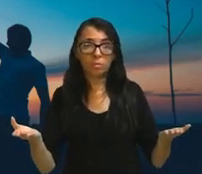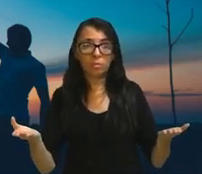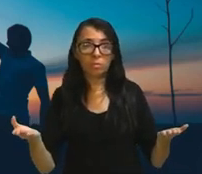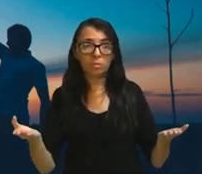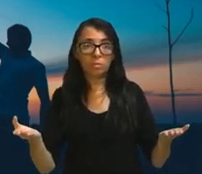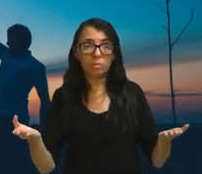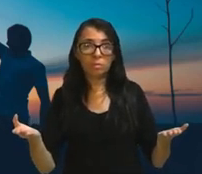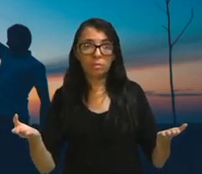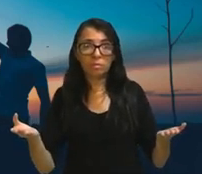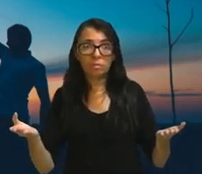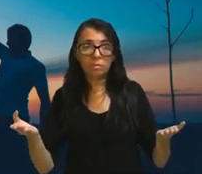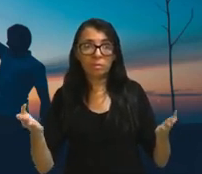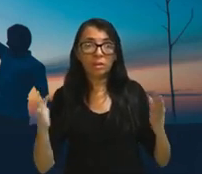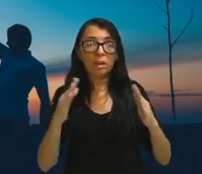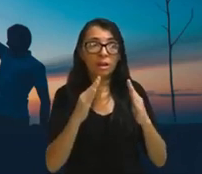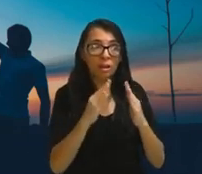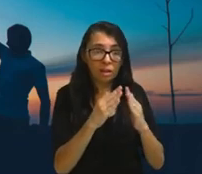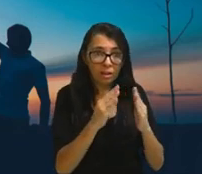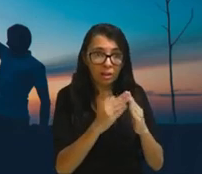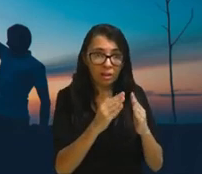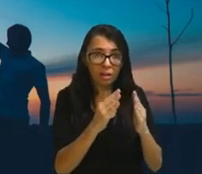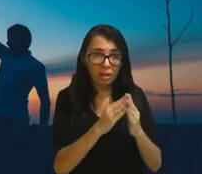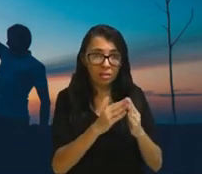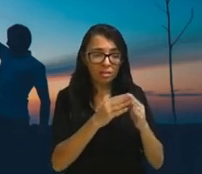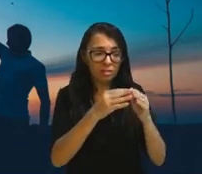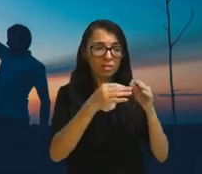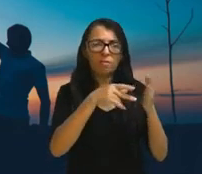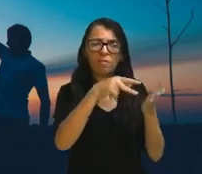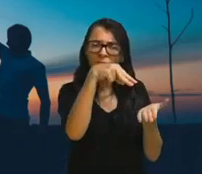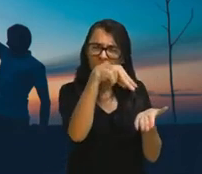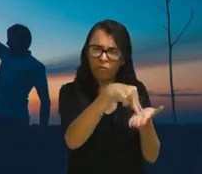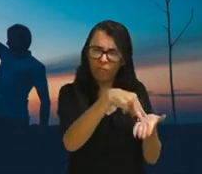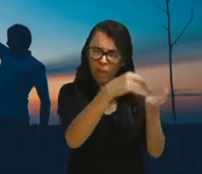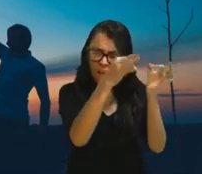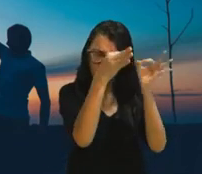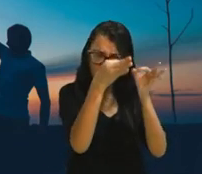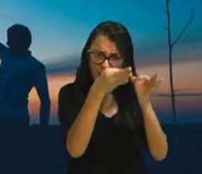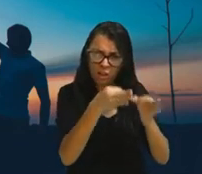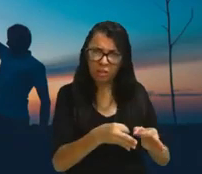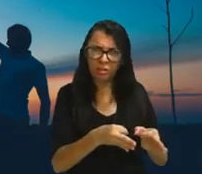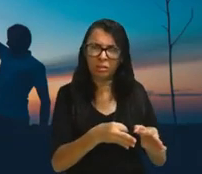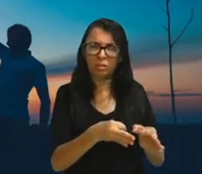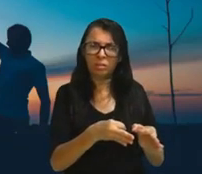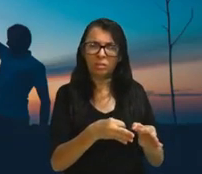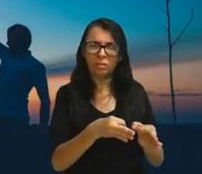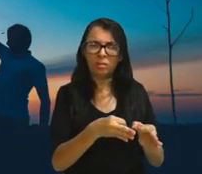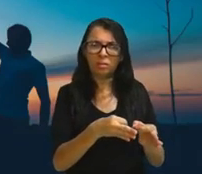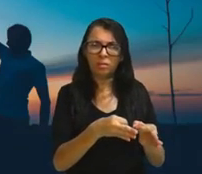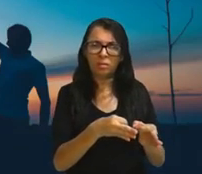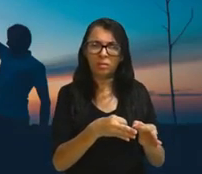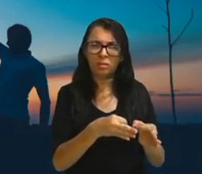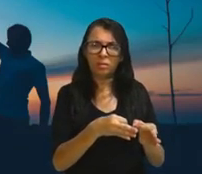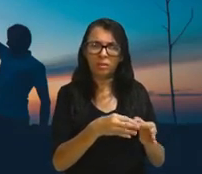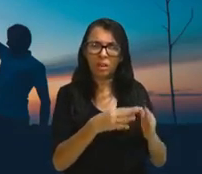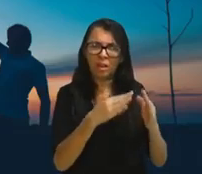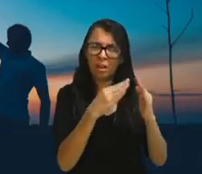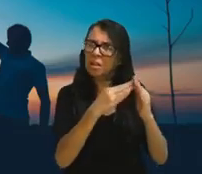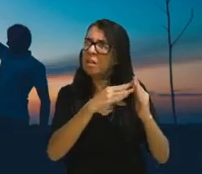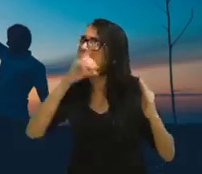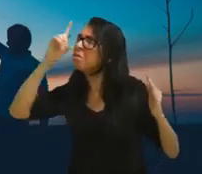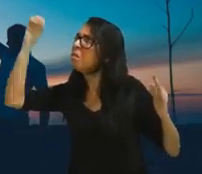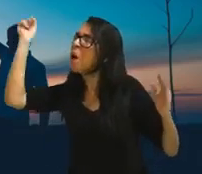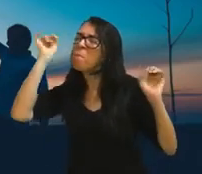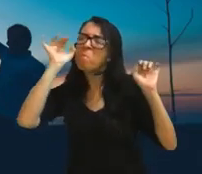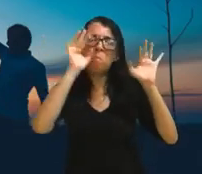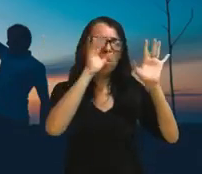Qualquer situação vai estremecer a sua casa. Talvez você esteja passando por uma